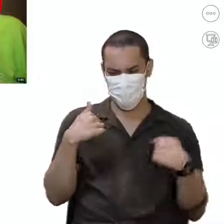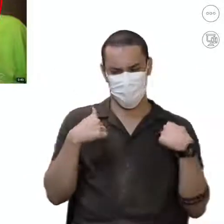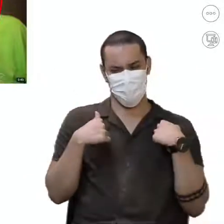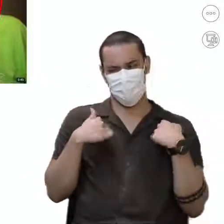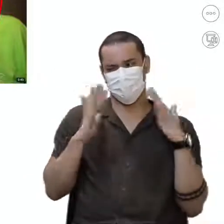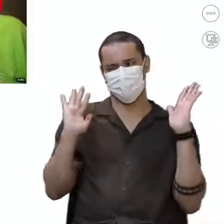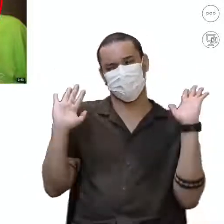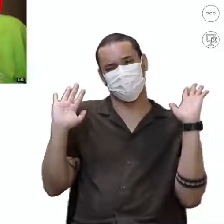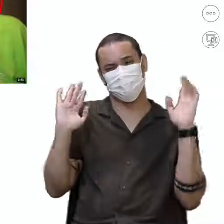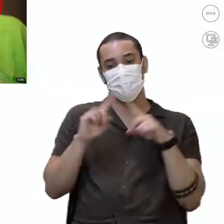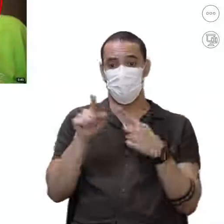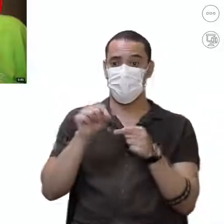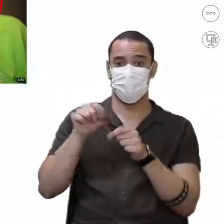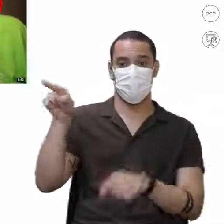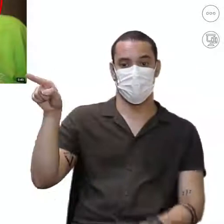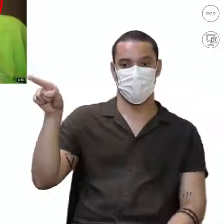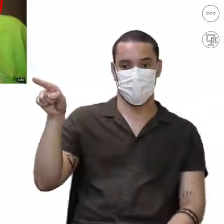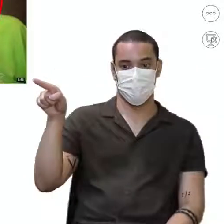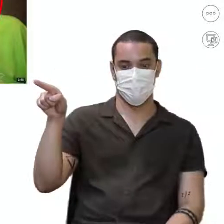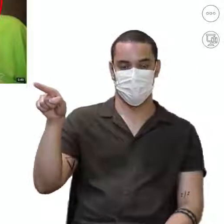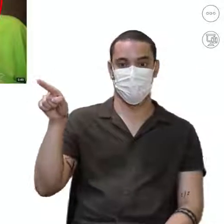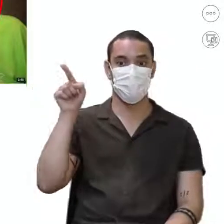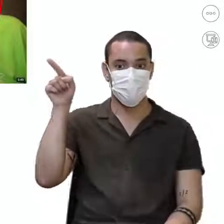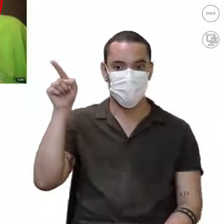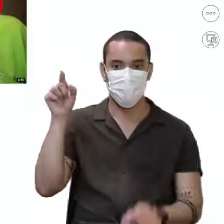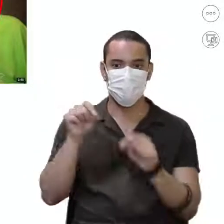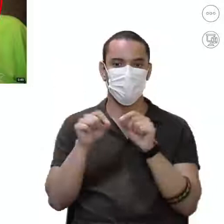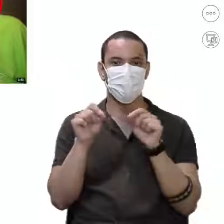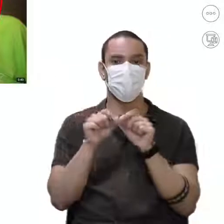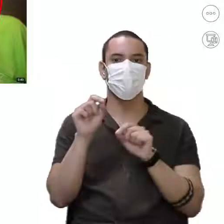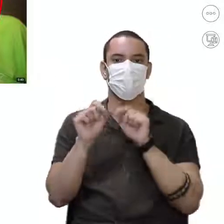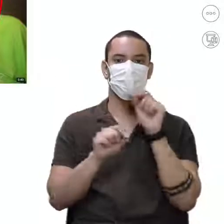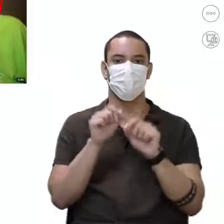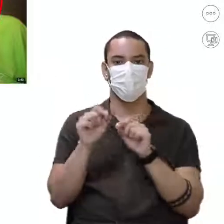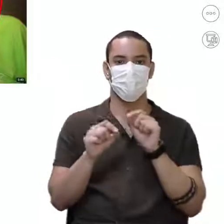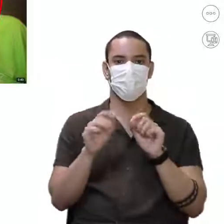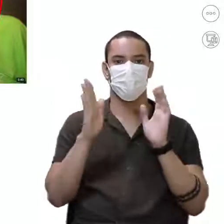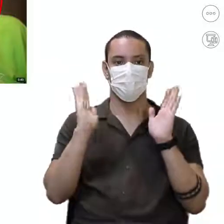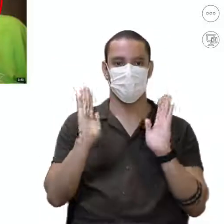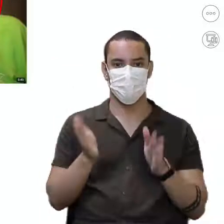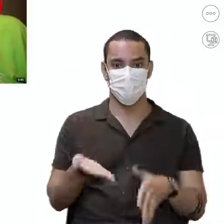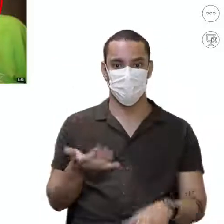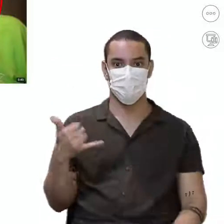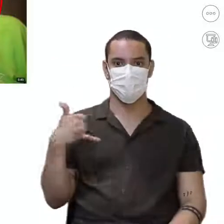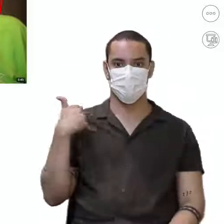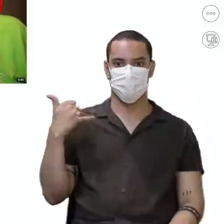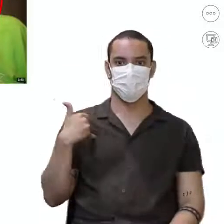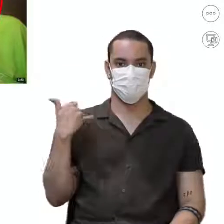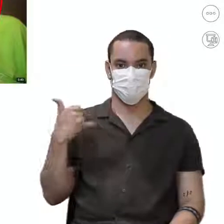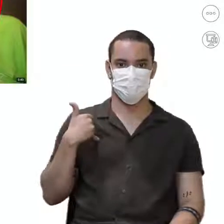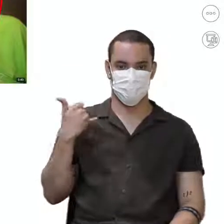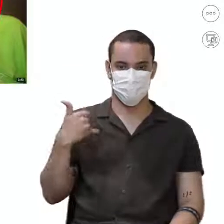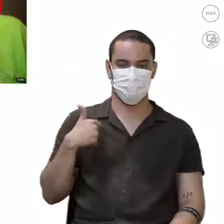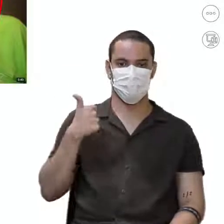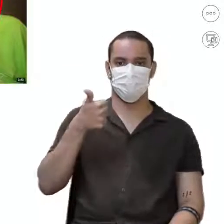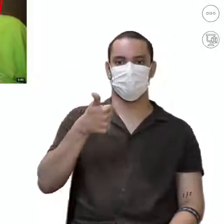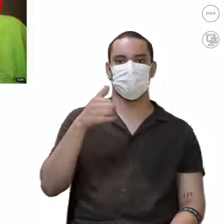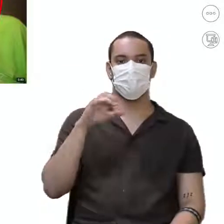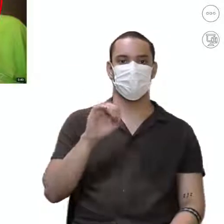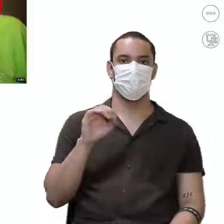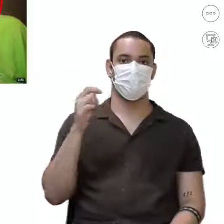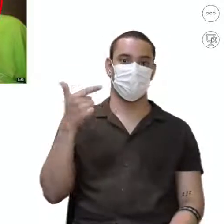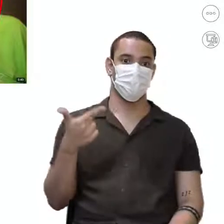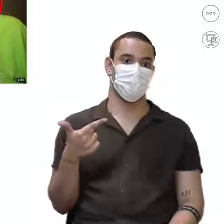né? Mas ele fez. E aí ele fez já aqui, ó, at 102